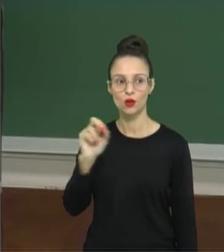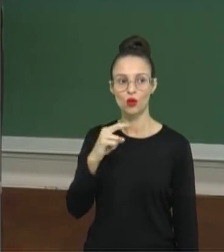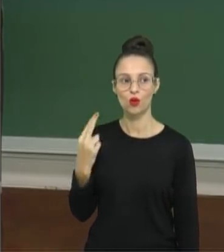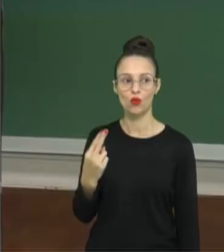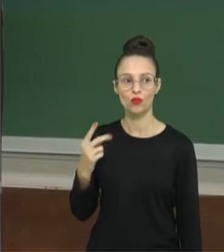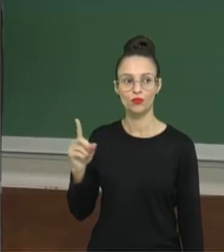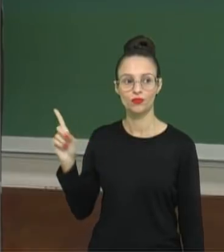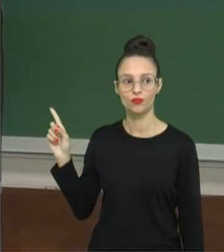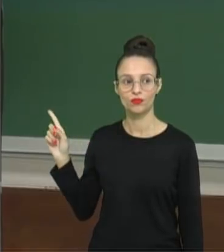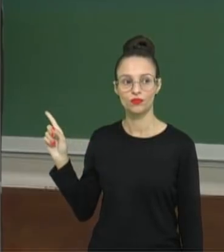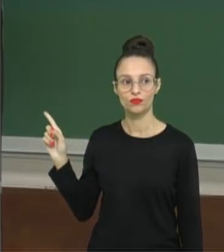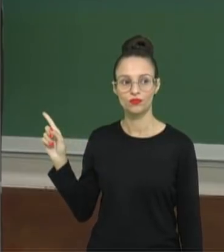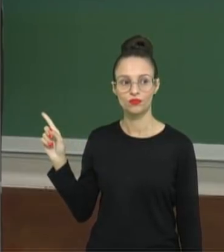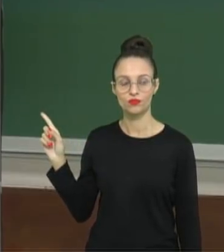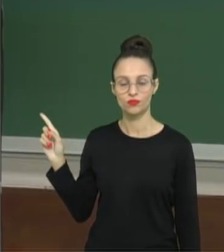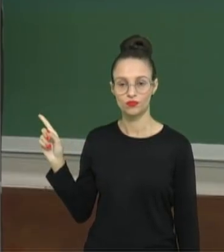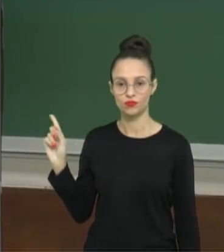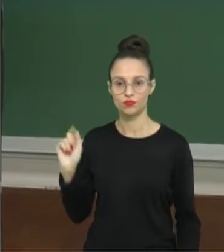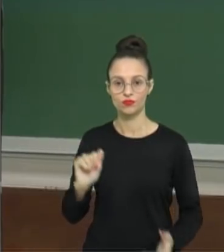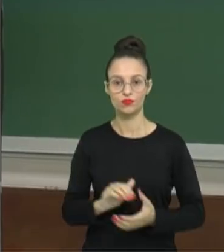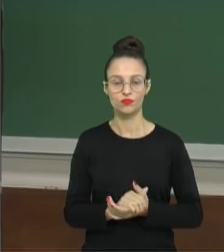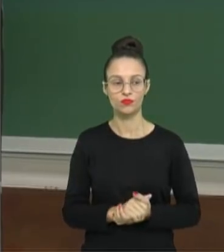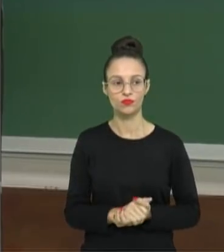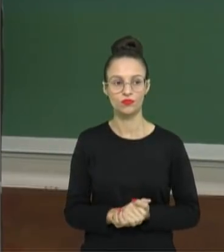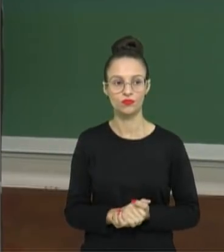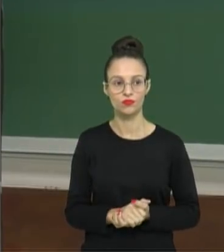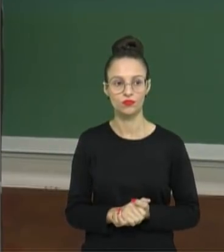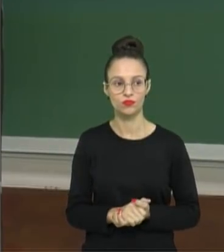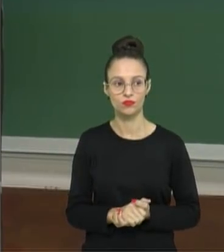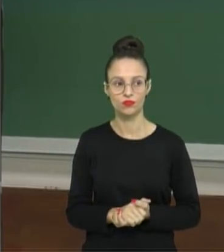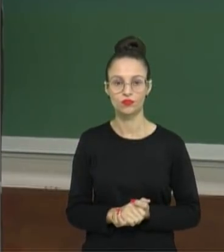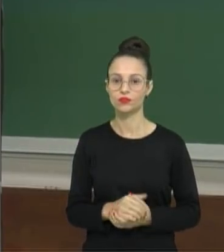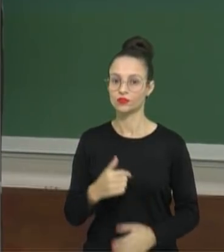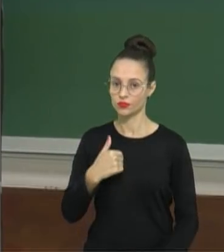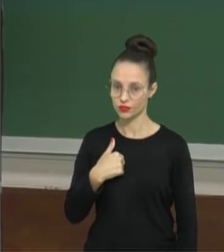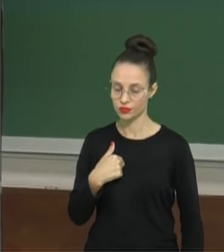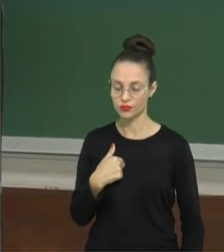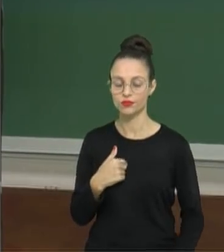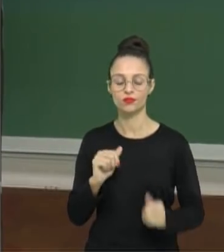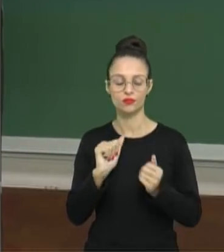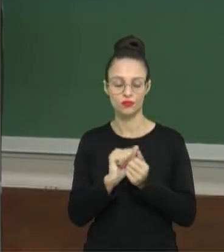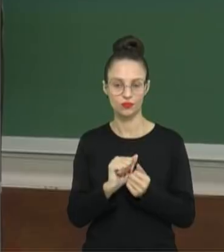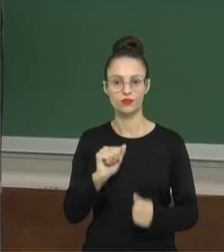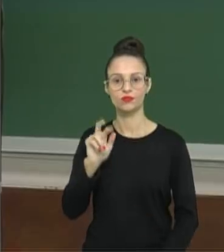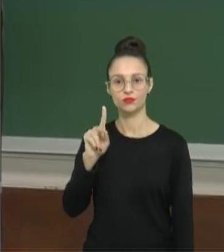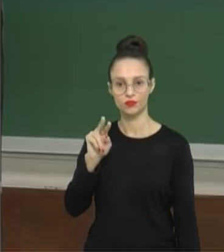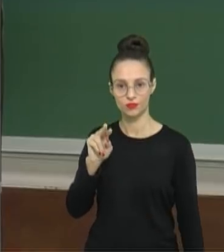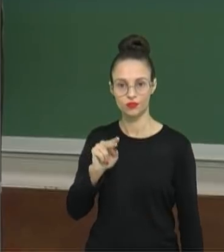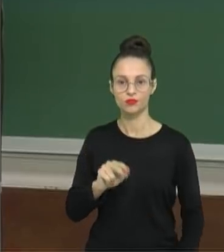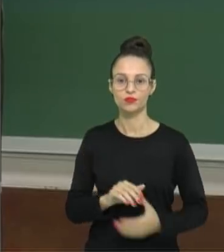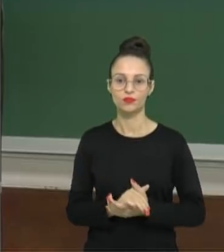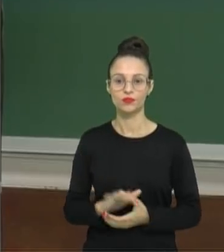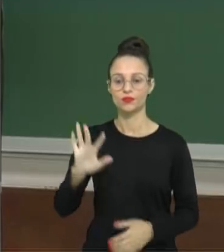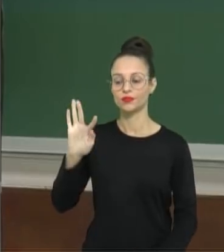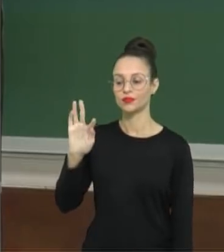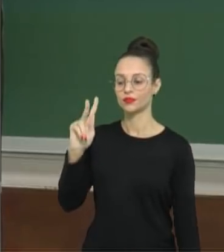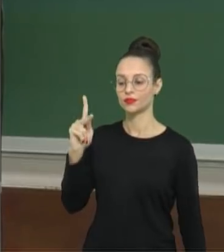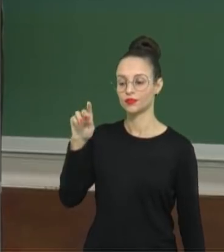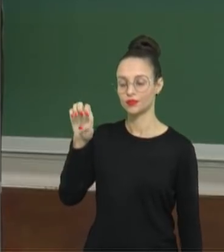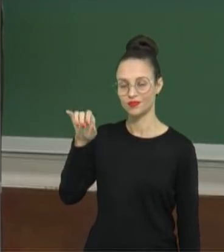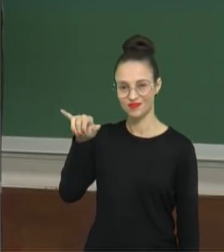aqui. Me and my younger brother, eu e o meu irmão. Então, they are